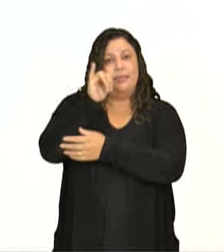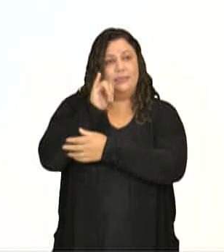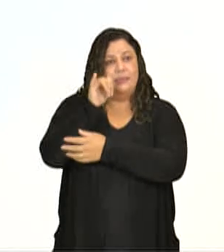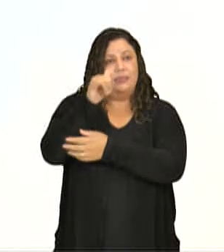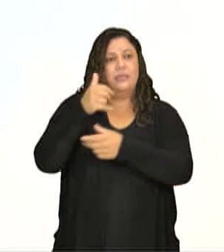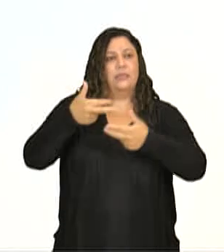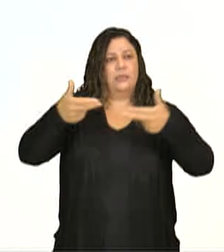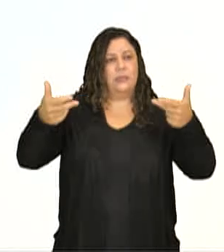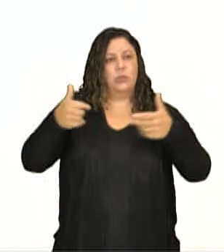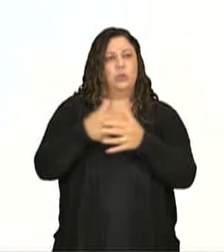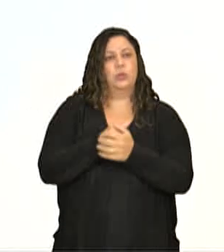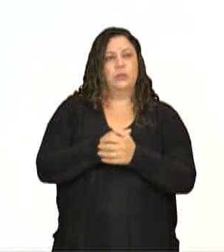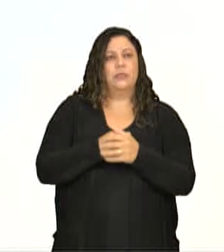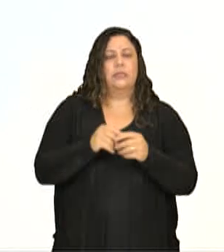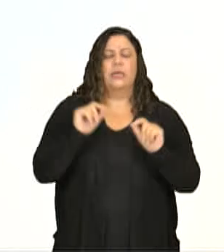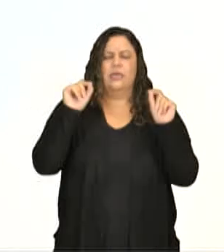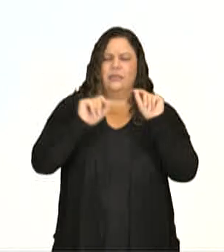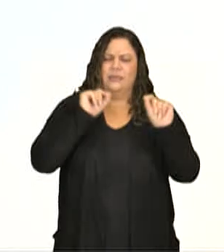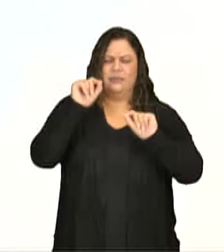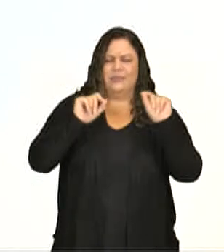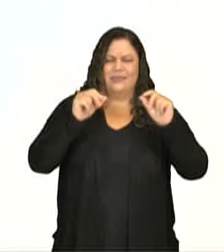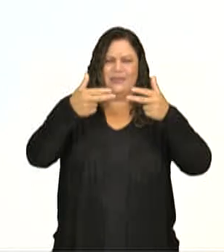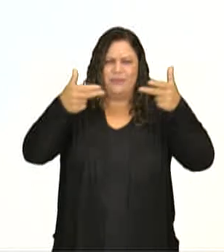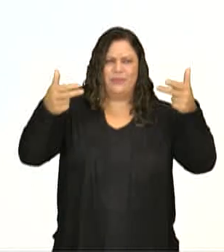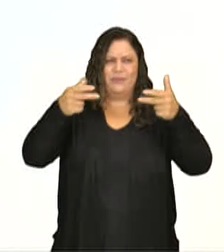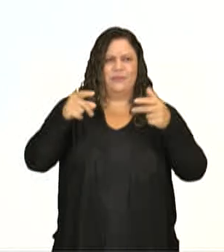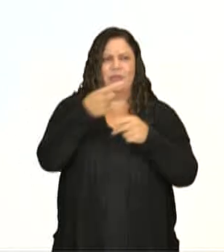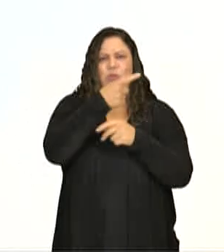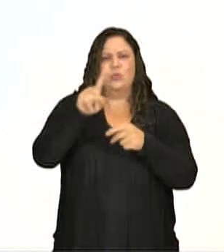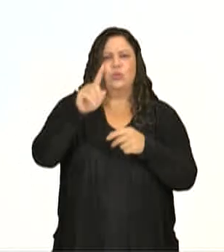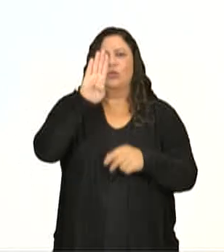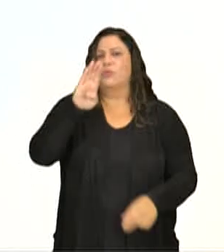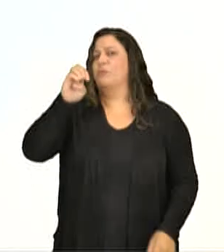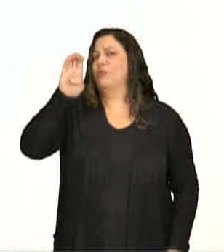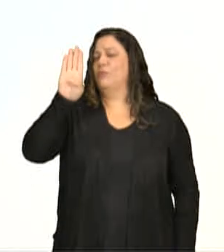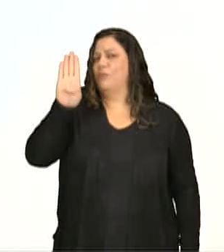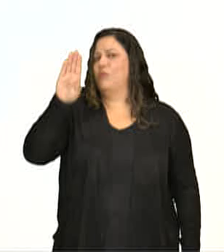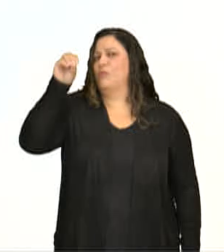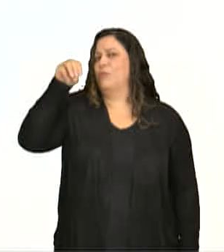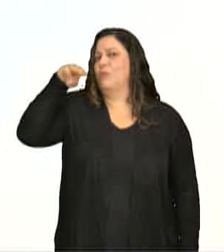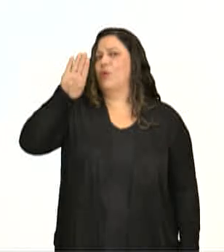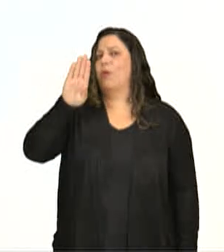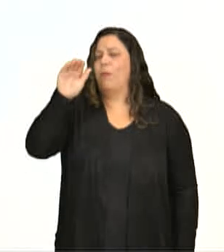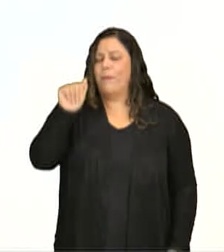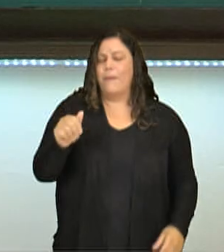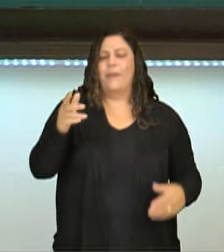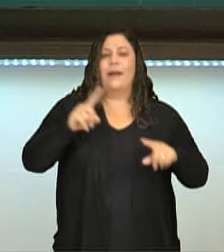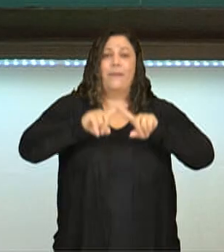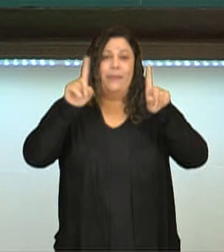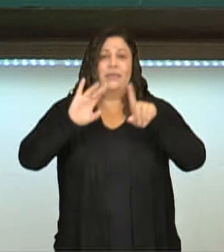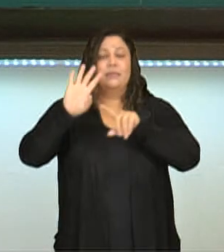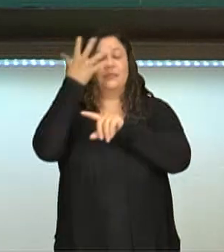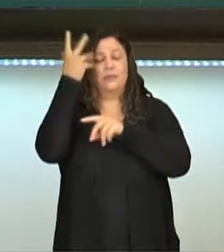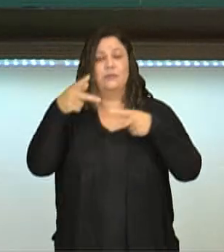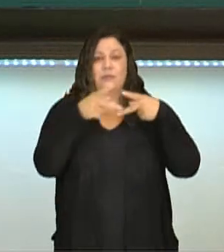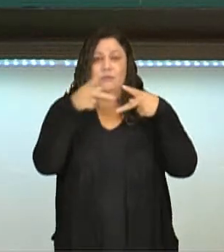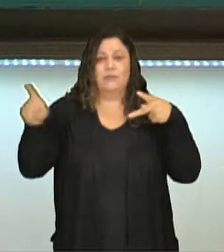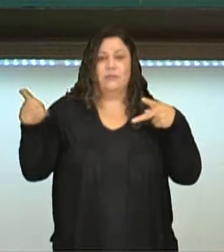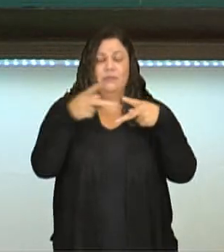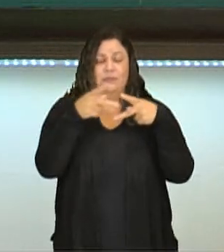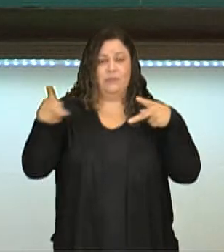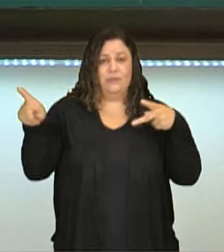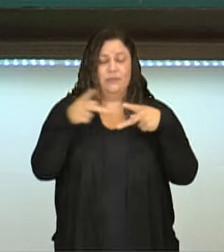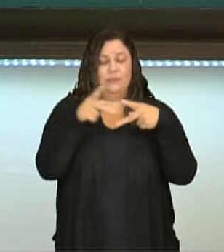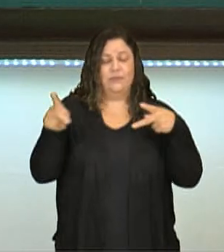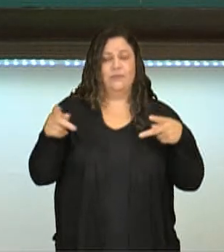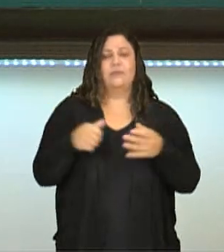tá? Quando a gente for falar na difusão facilitada, a gente não chama de bombas, mas acontece através de proteínas. Só que na facilitada não